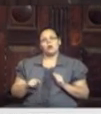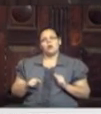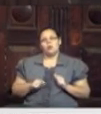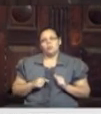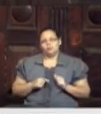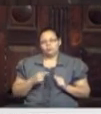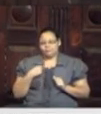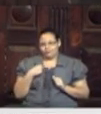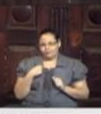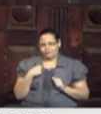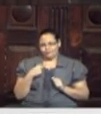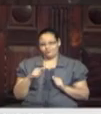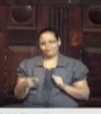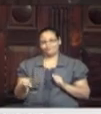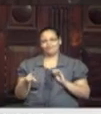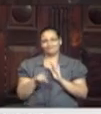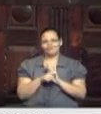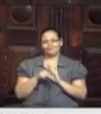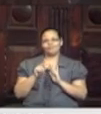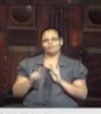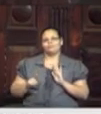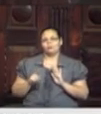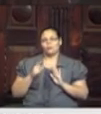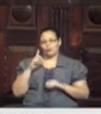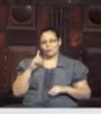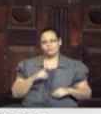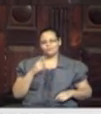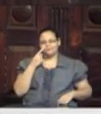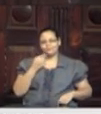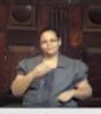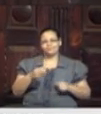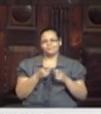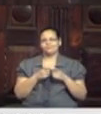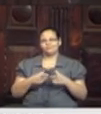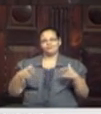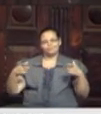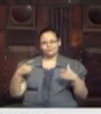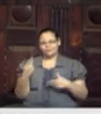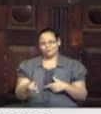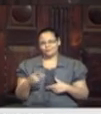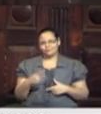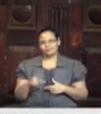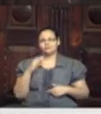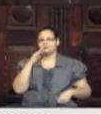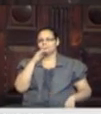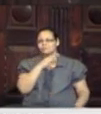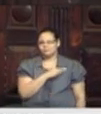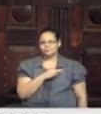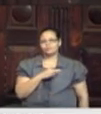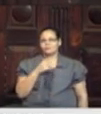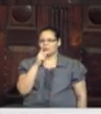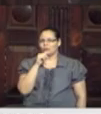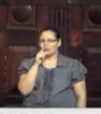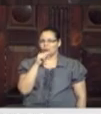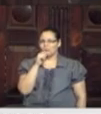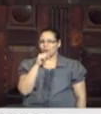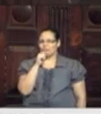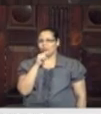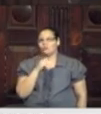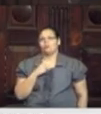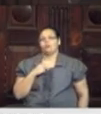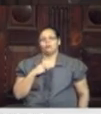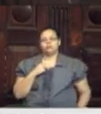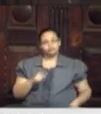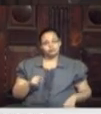imaterial, porque aí estaremos dando a dimensão exata do significado da água e do